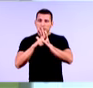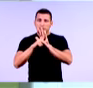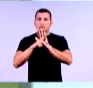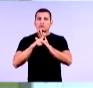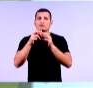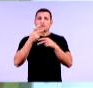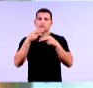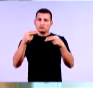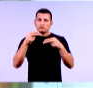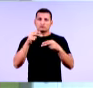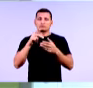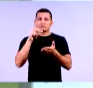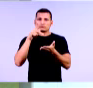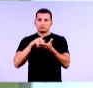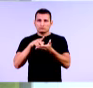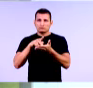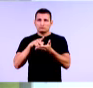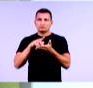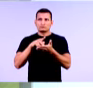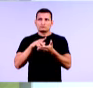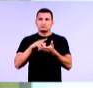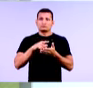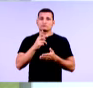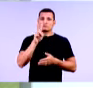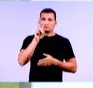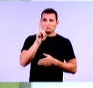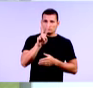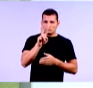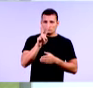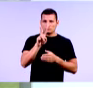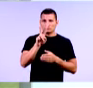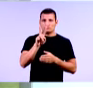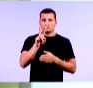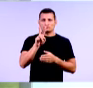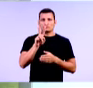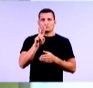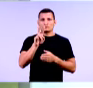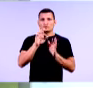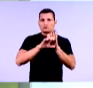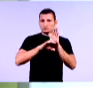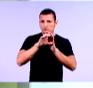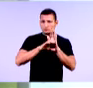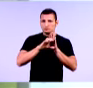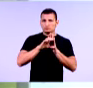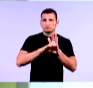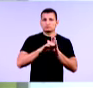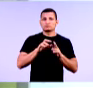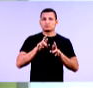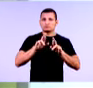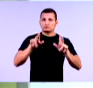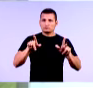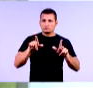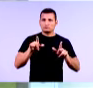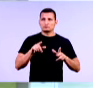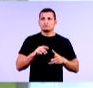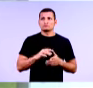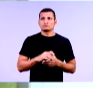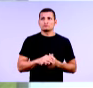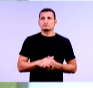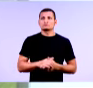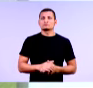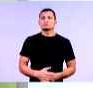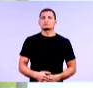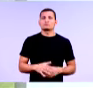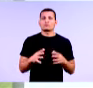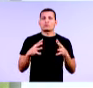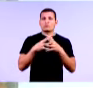que existe na realidade. Então, dois conceitos distintos que a gente não pode deixar não deixar de se